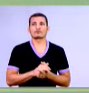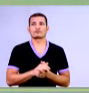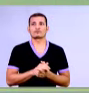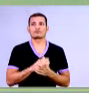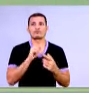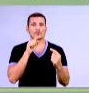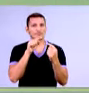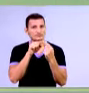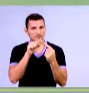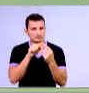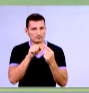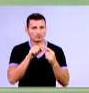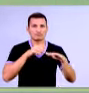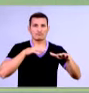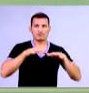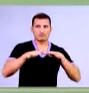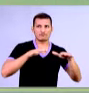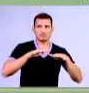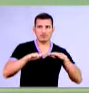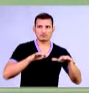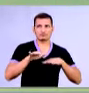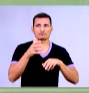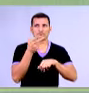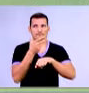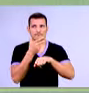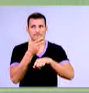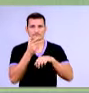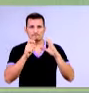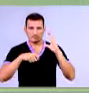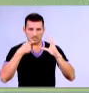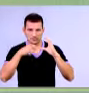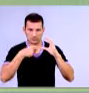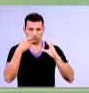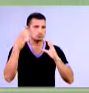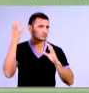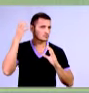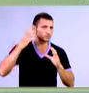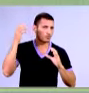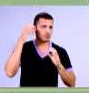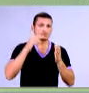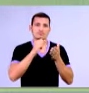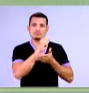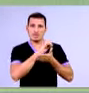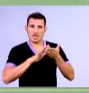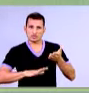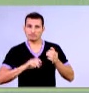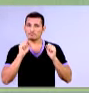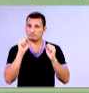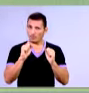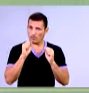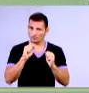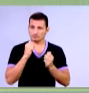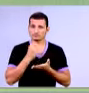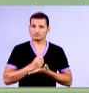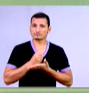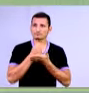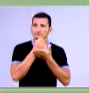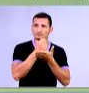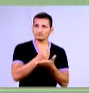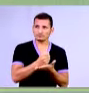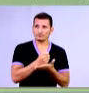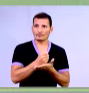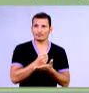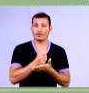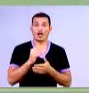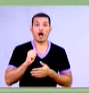de animações, vídeos, sons e textos podem contribuir para